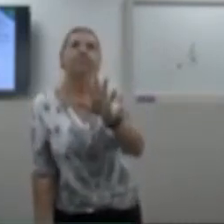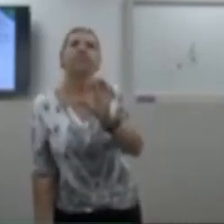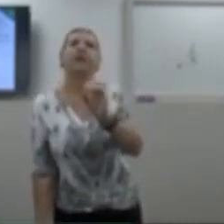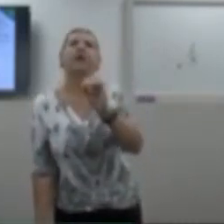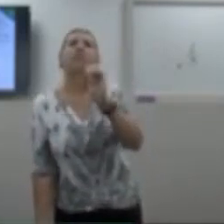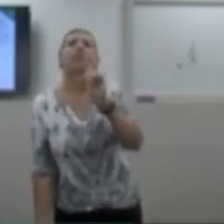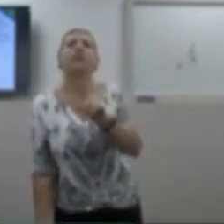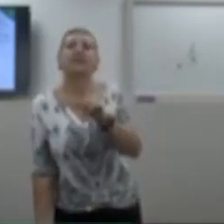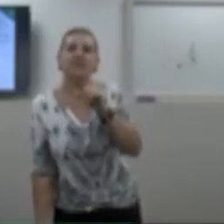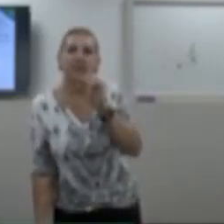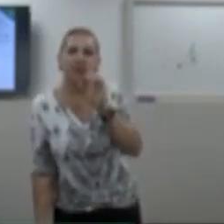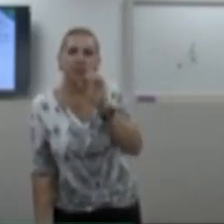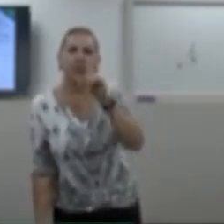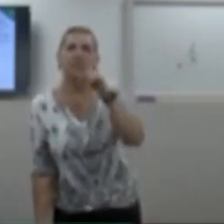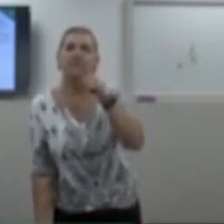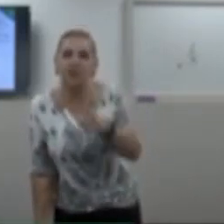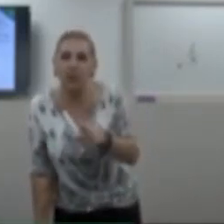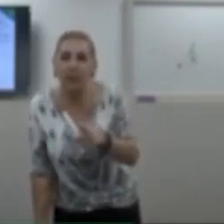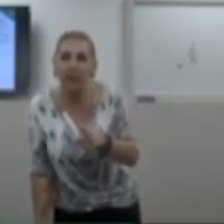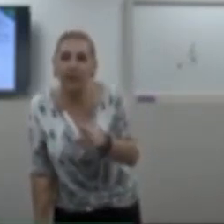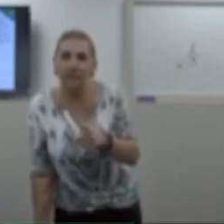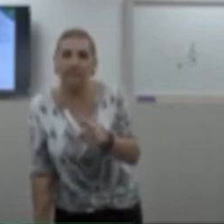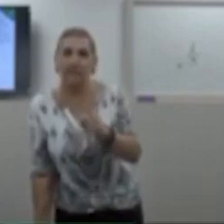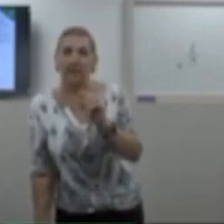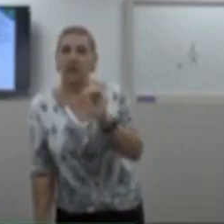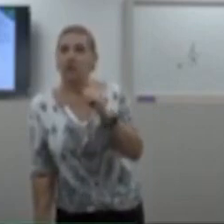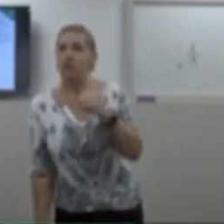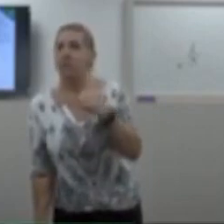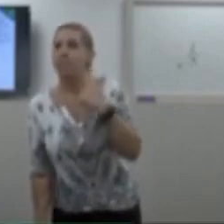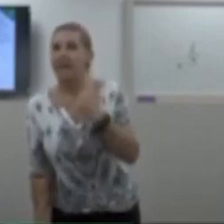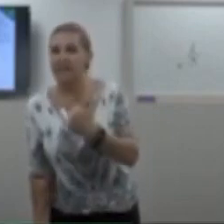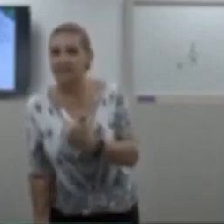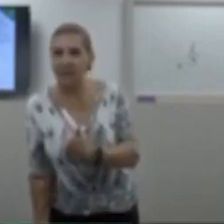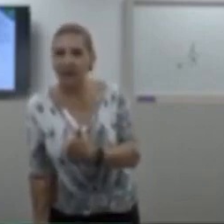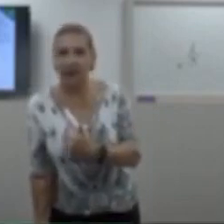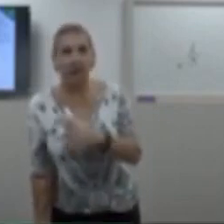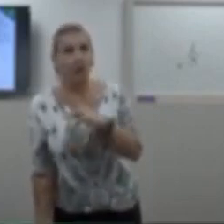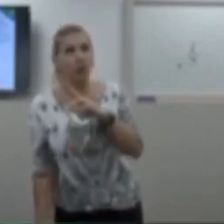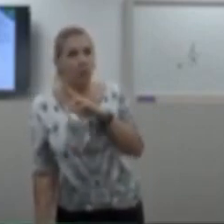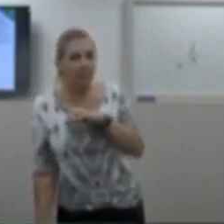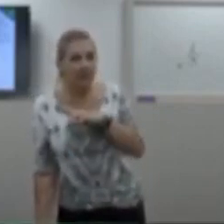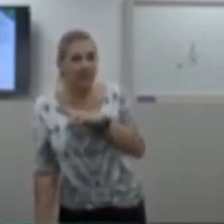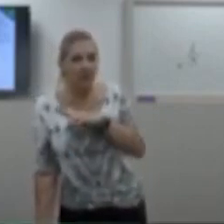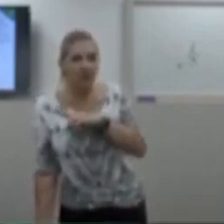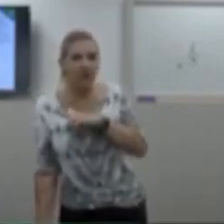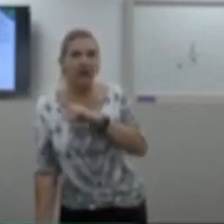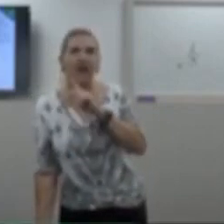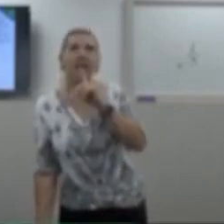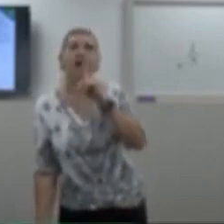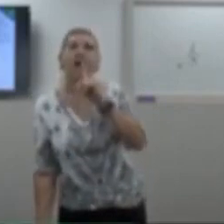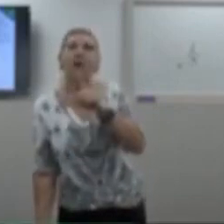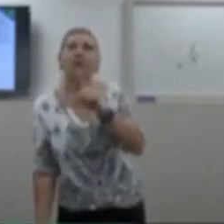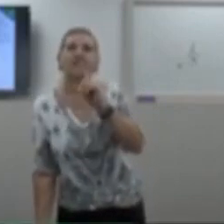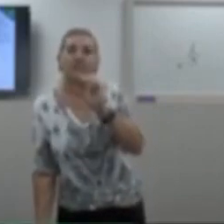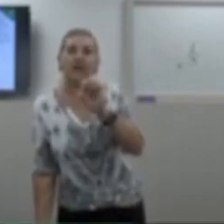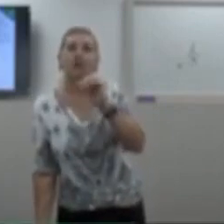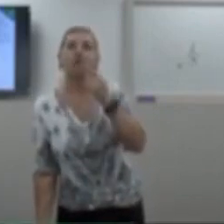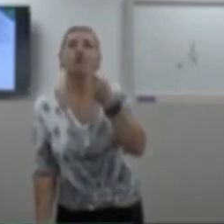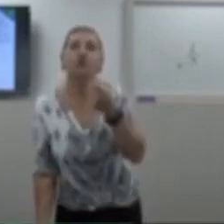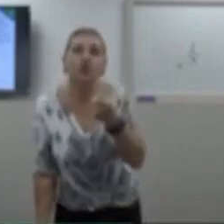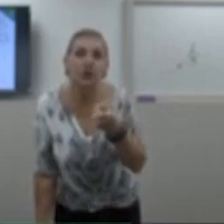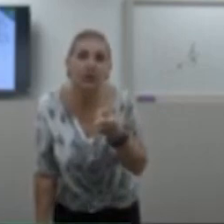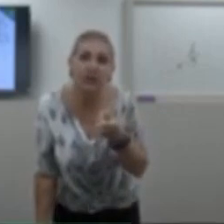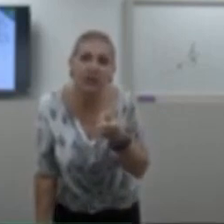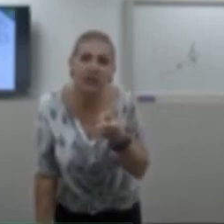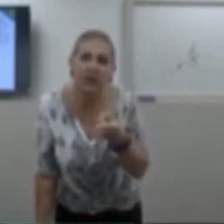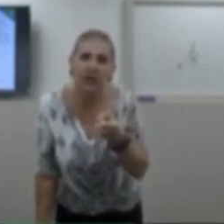Ufa! O nascimento de 5 bebês de uma mesma mãe no mesmo dia é o